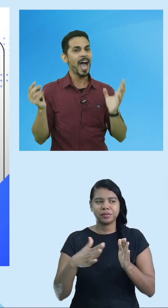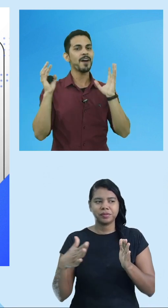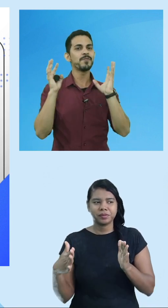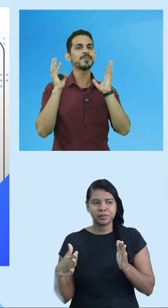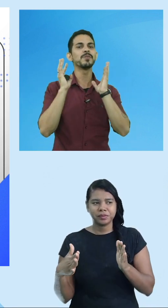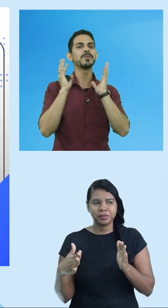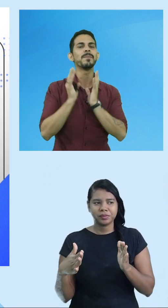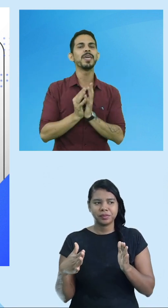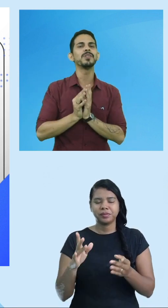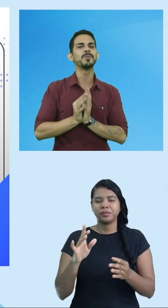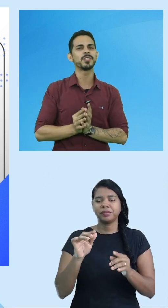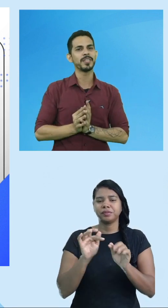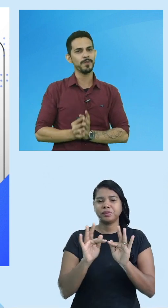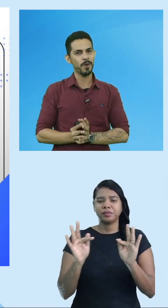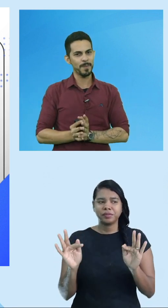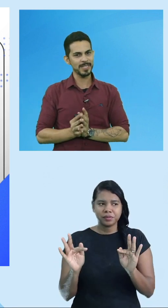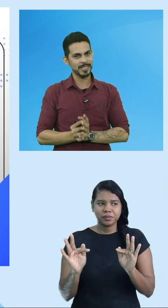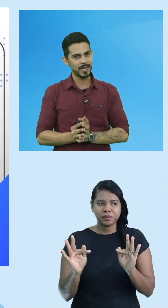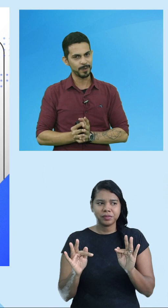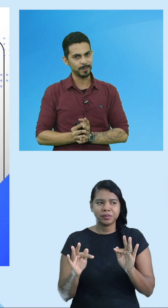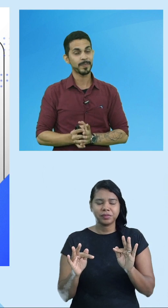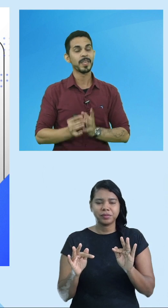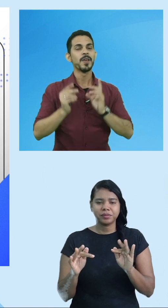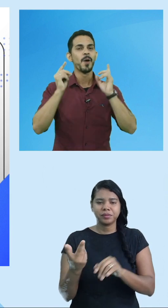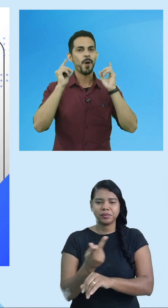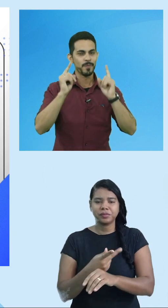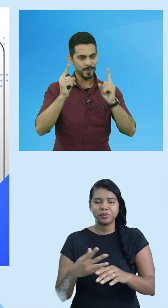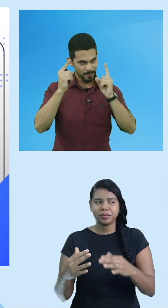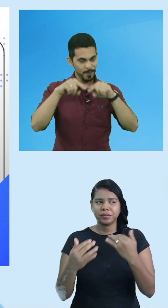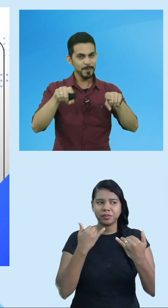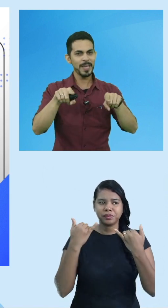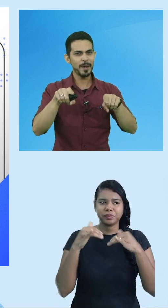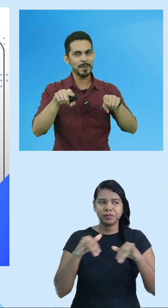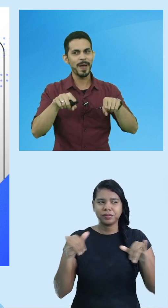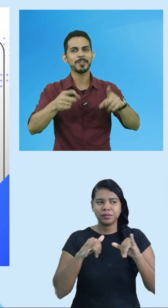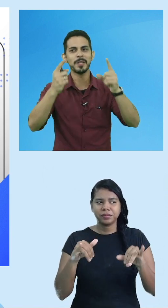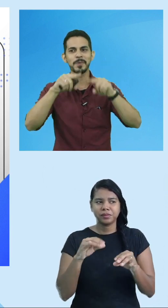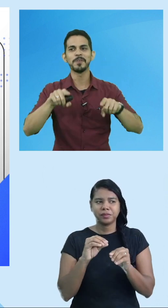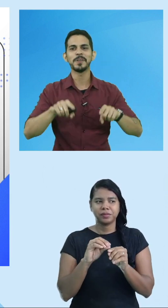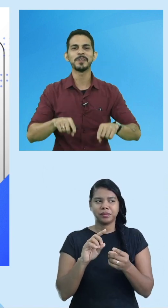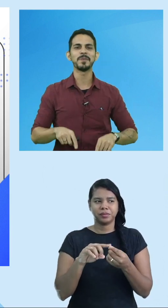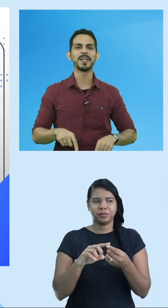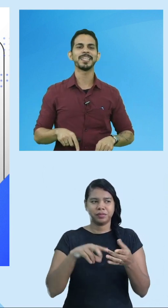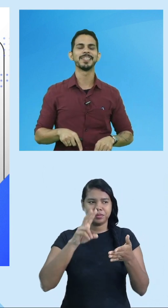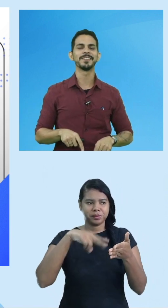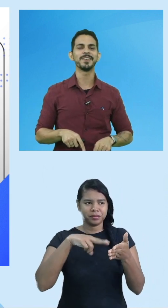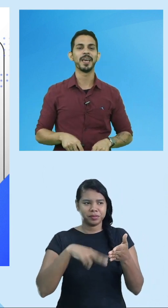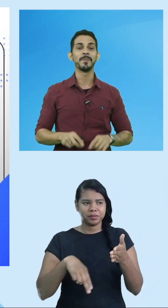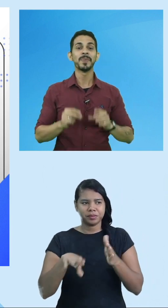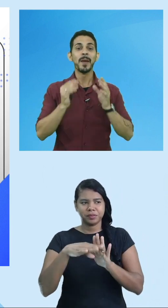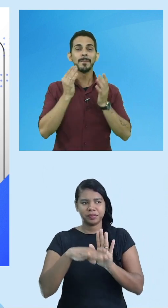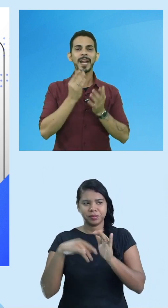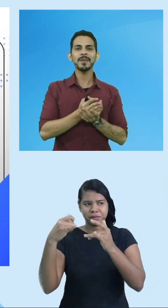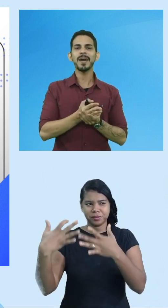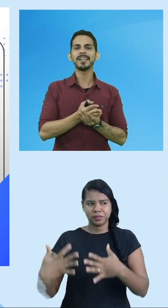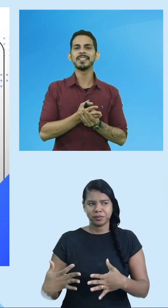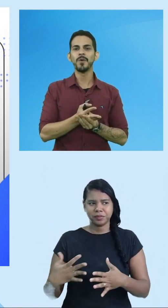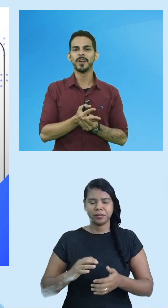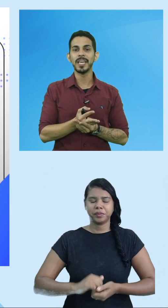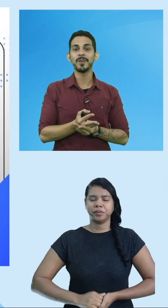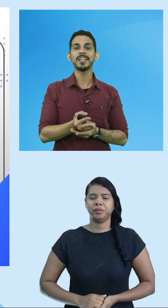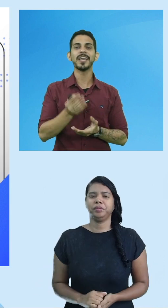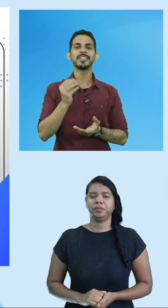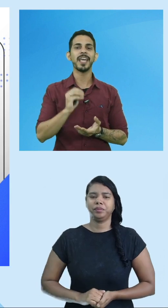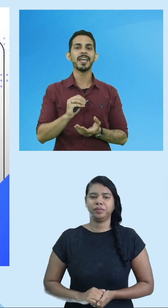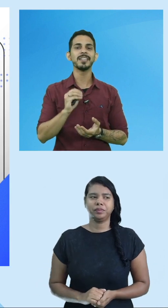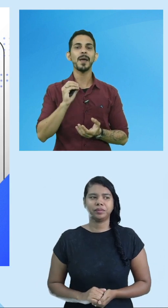parcialmente a função de meio de busca de informação. Vamos ler de baixo e depois eu faço uma explanação que eu quero. Para Guimarães e